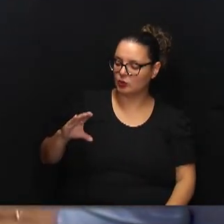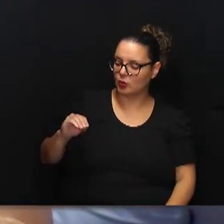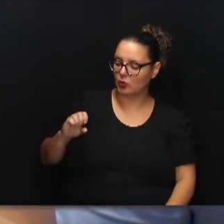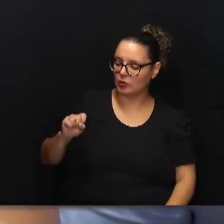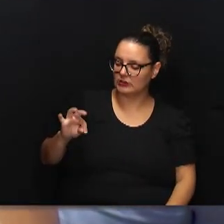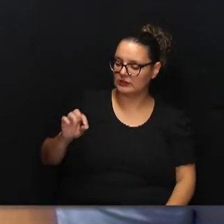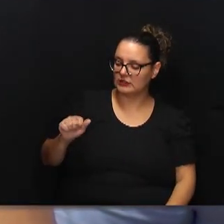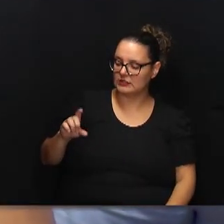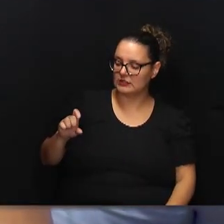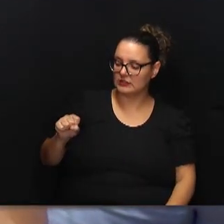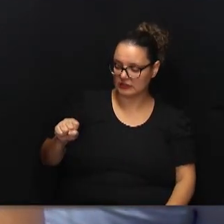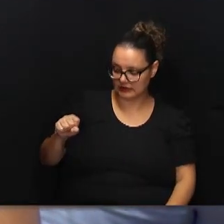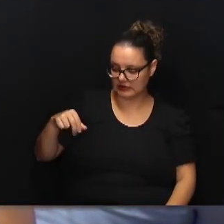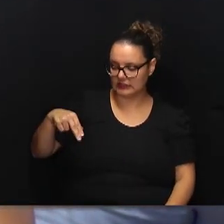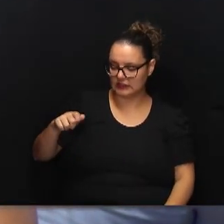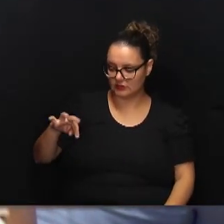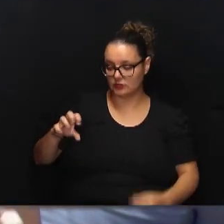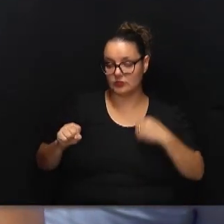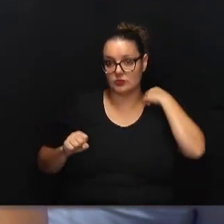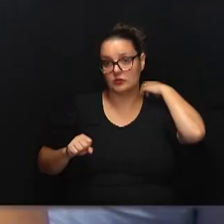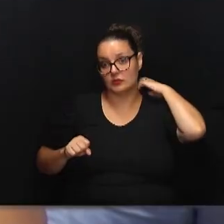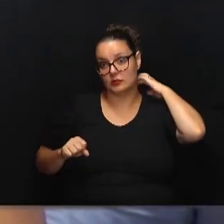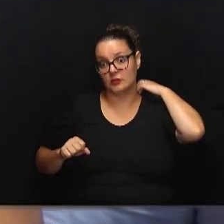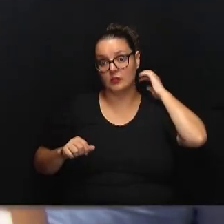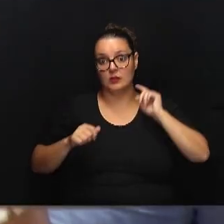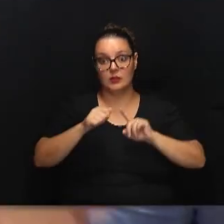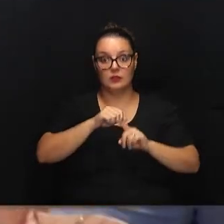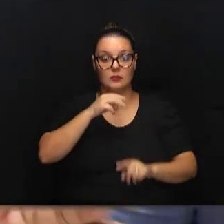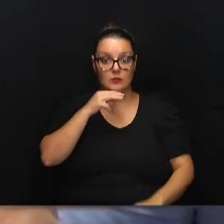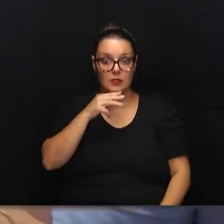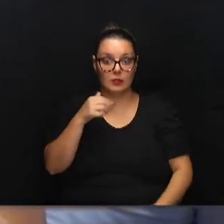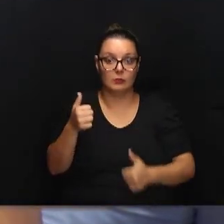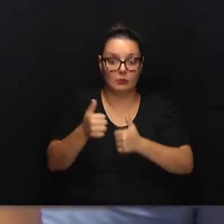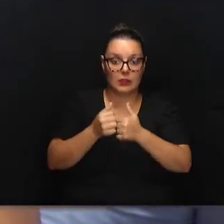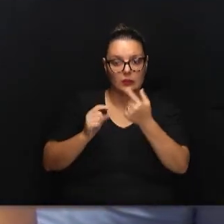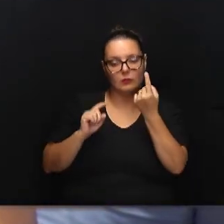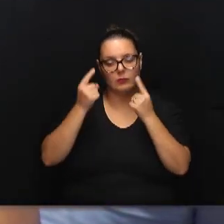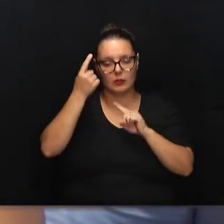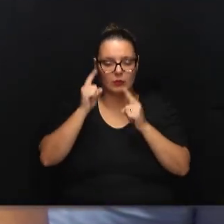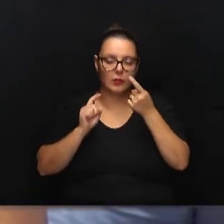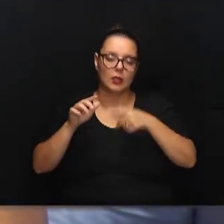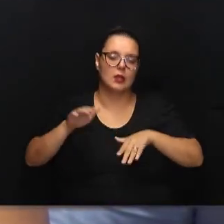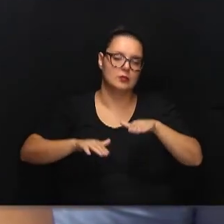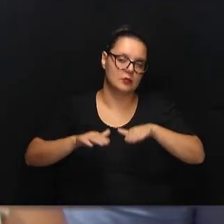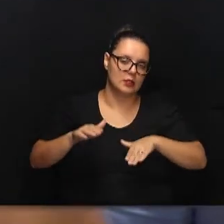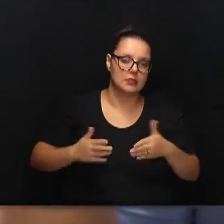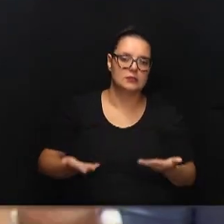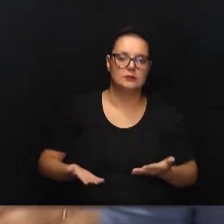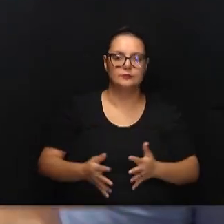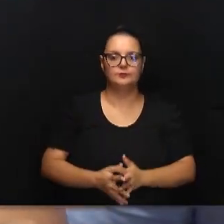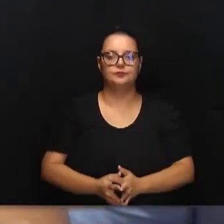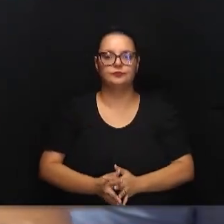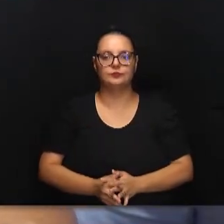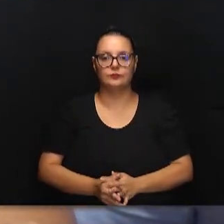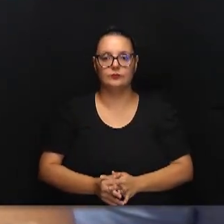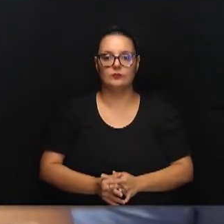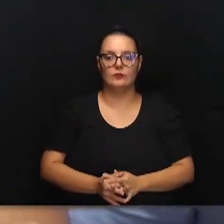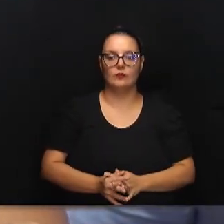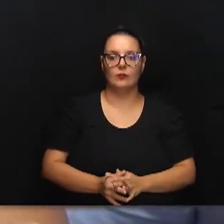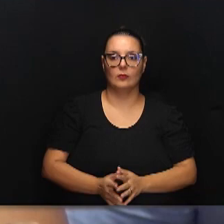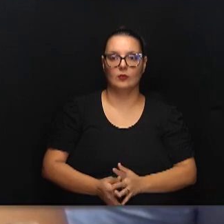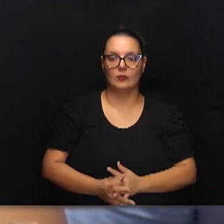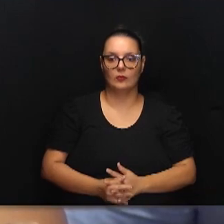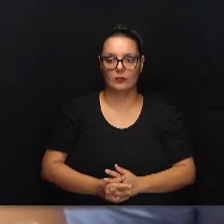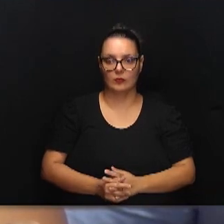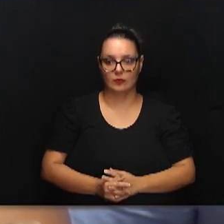março, principalmente, que é bem perto ali, próximo do carnaval, muitas vezes, ou logo em seguida,